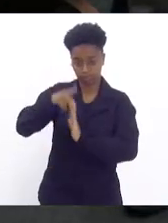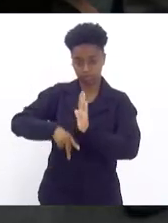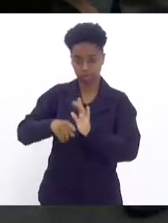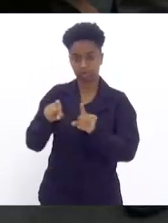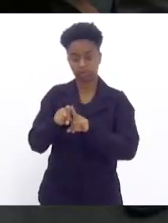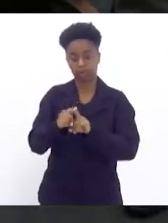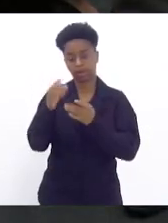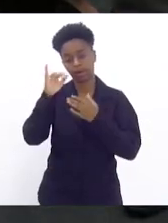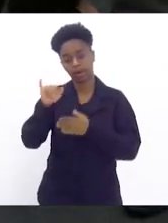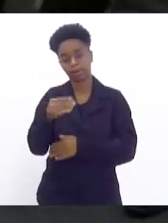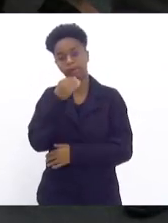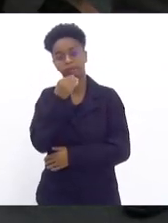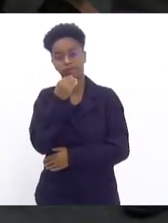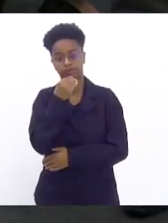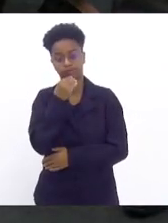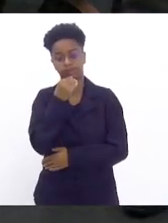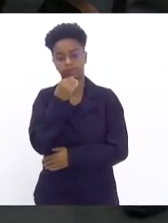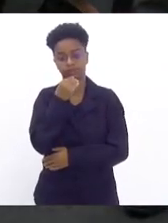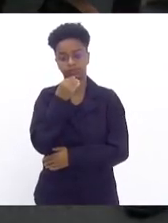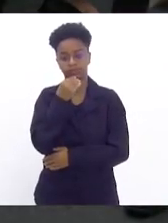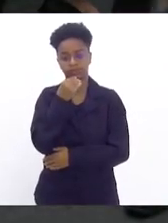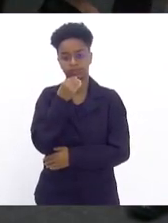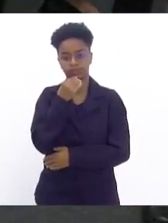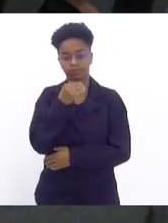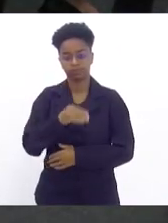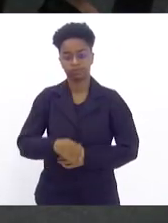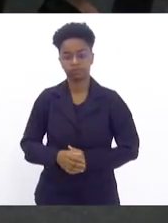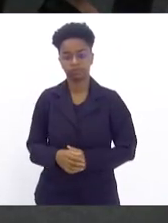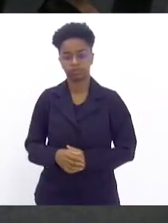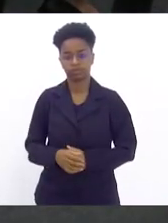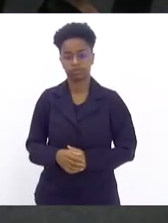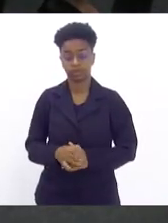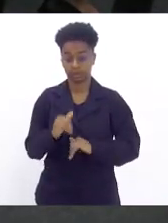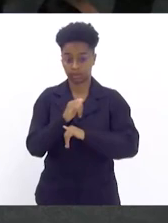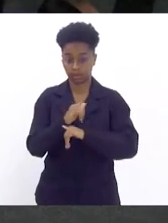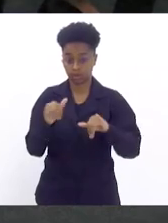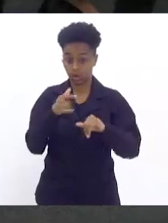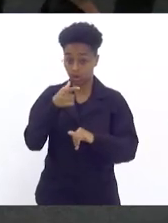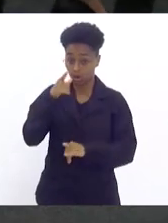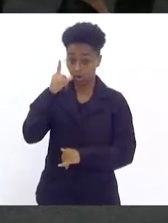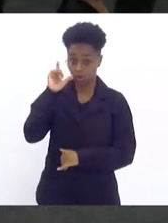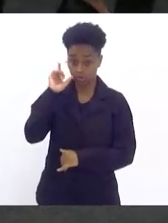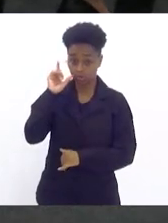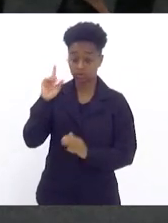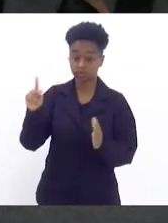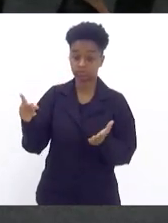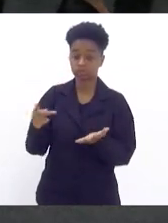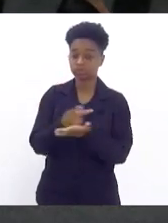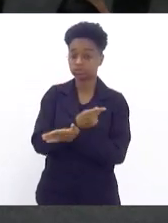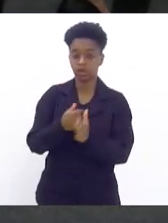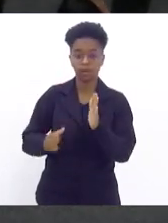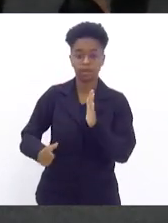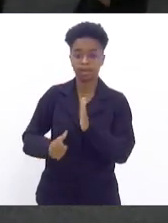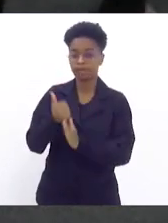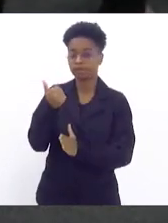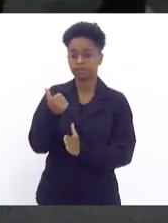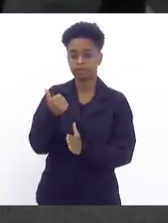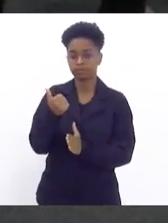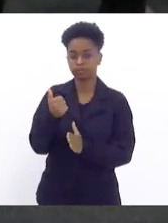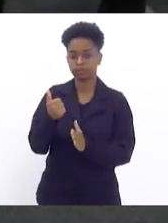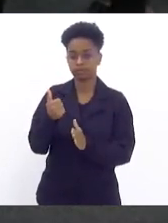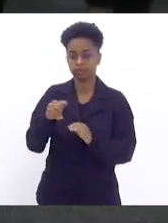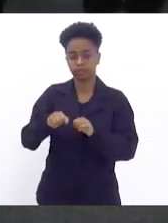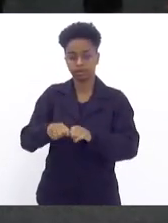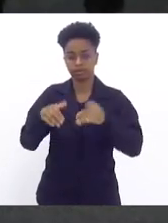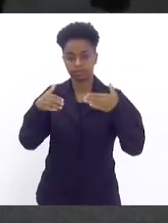a presidente pra também dizer que ontem nós realizamos a primeira a primeira audiência